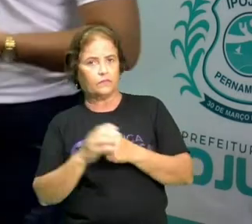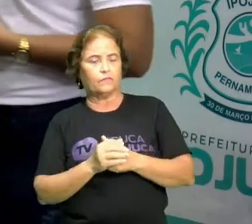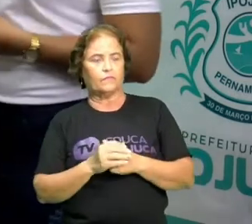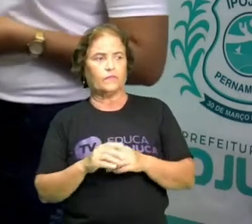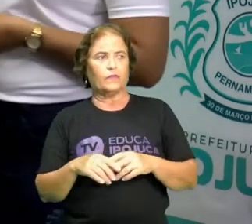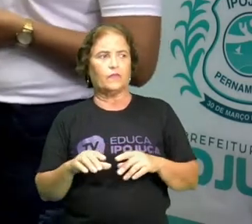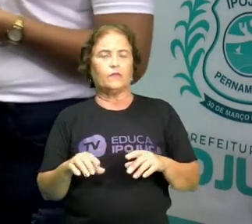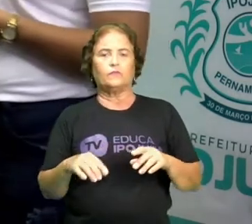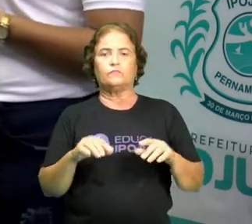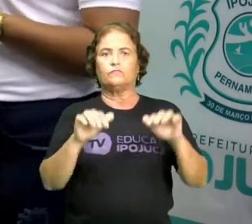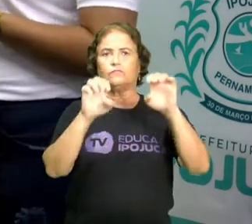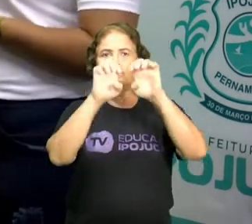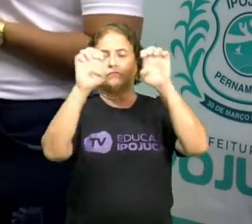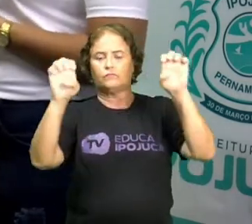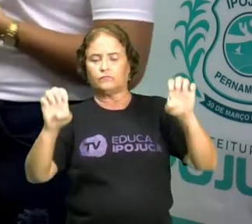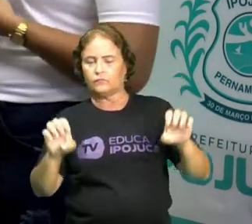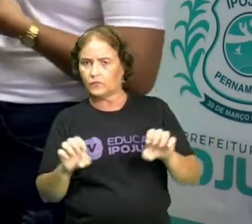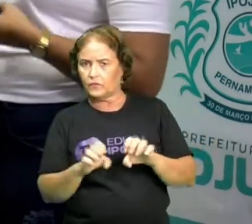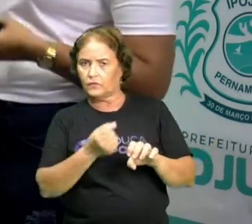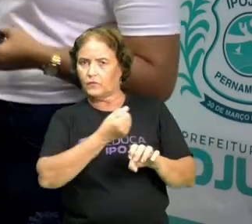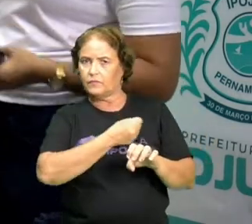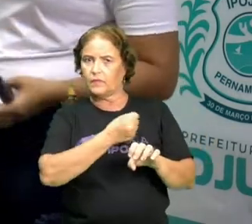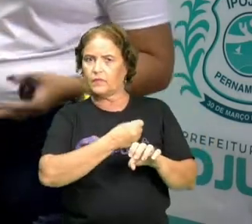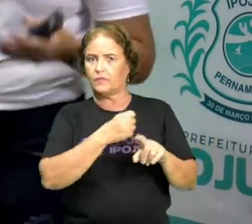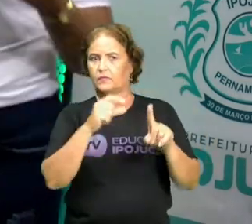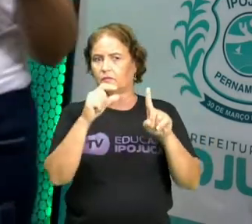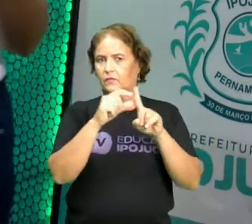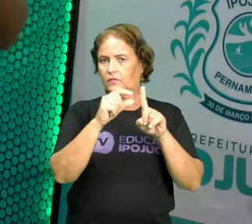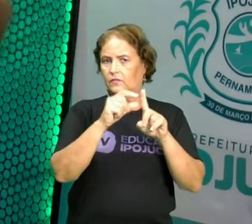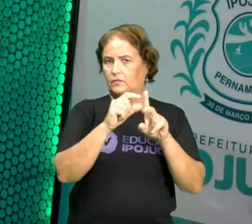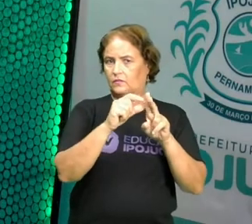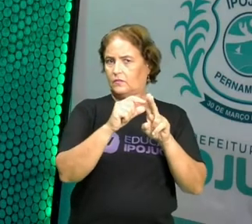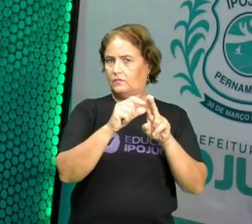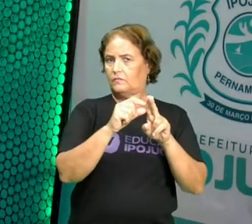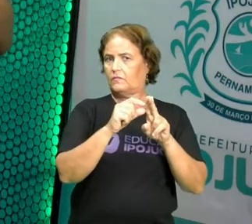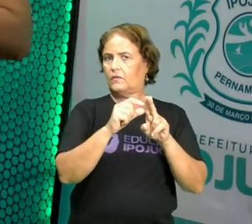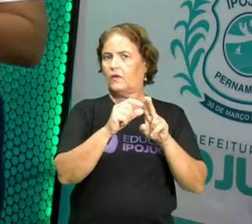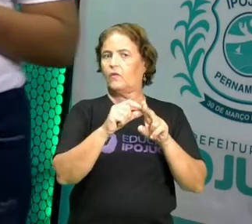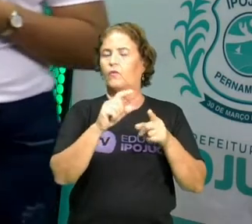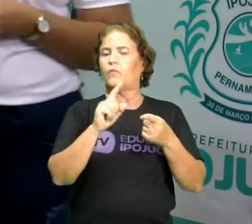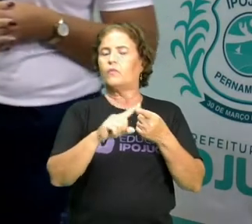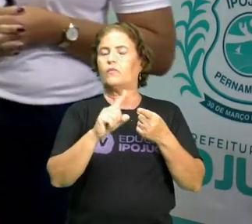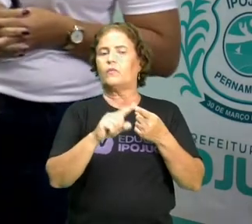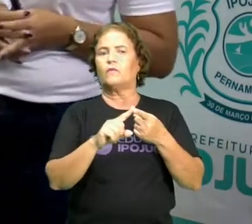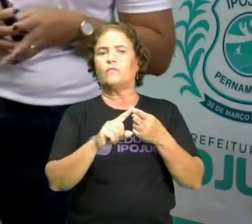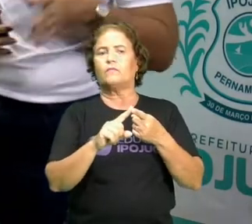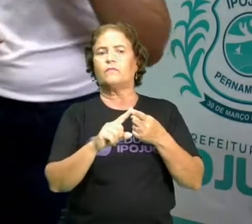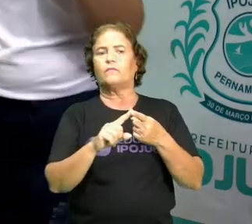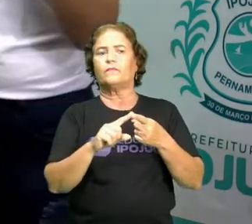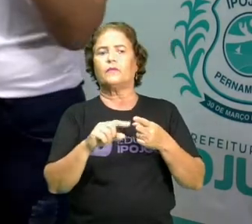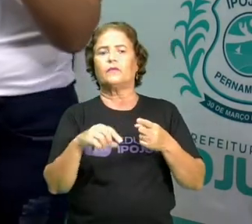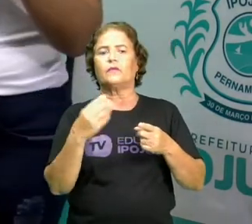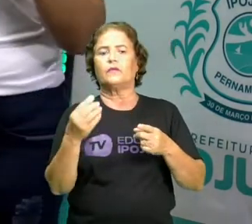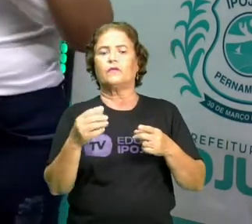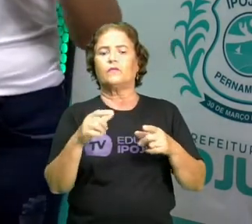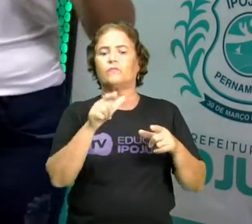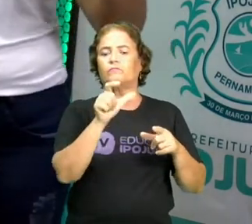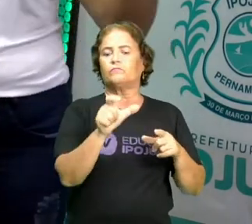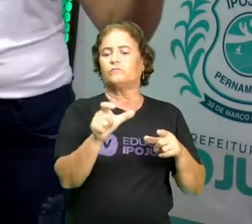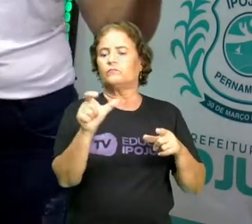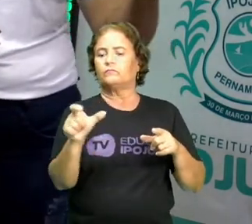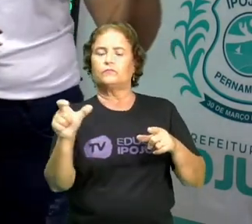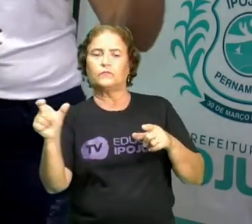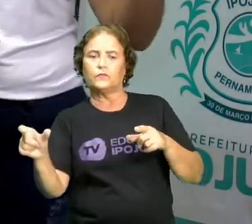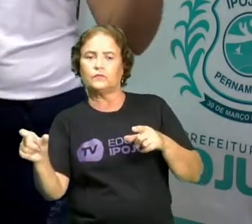decimal, ele também é chamado de sistema de numeração decimal posicional. Por que, professora, posicional? Porque ele vai mudando